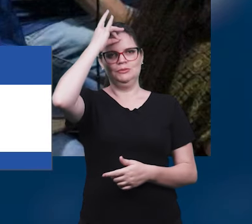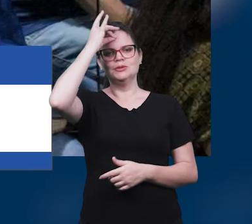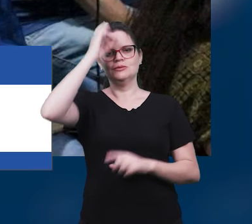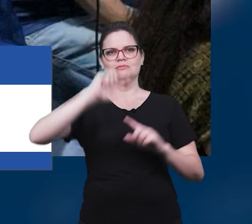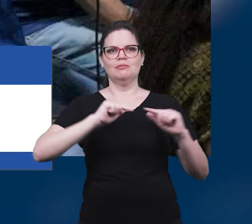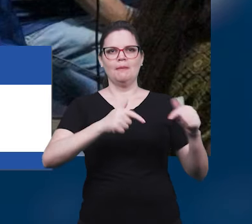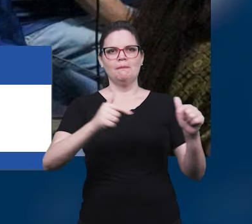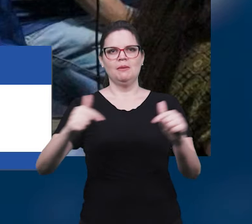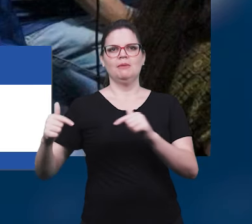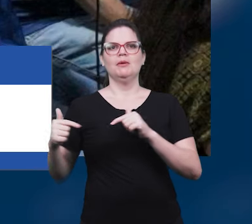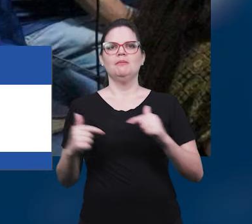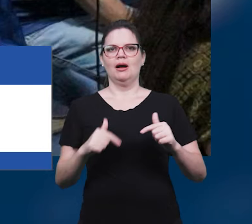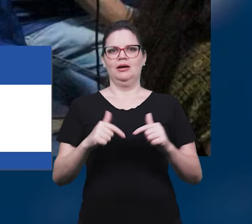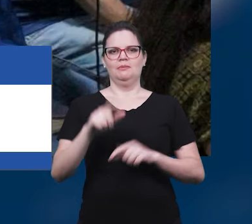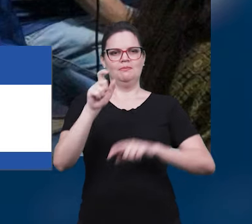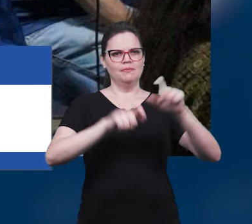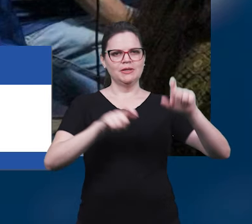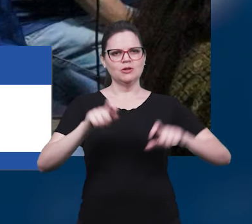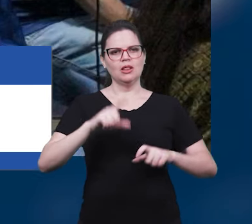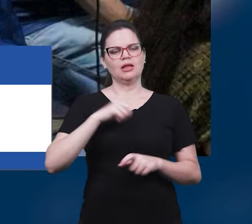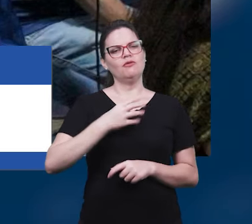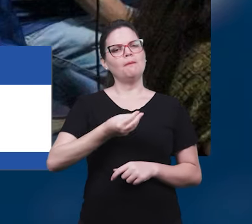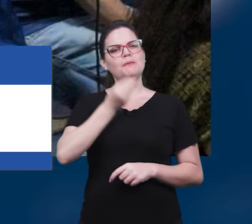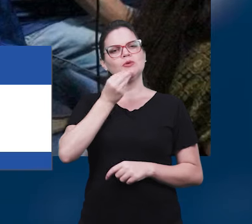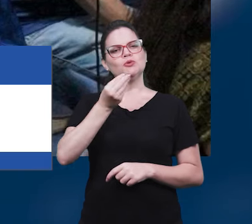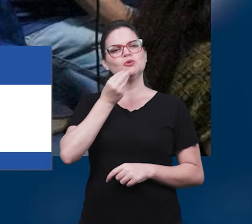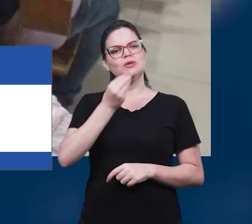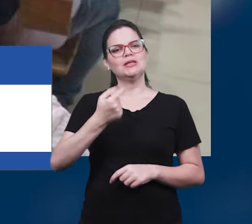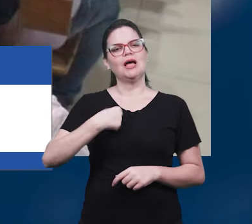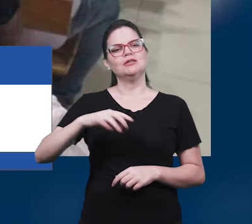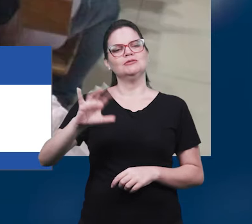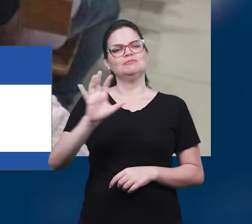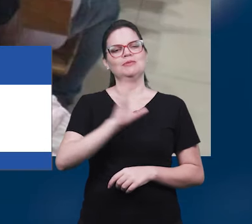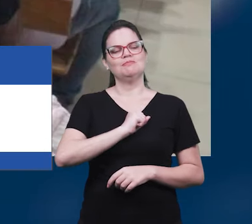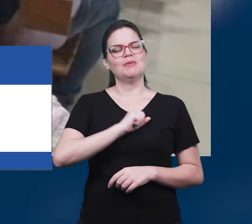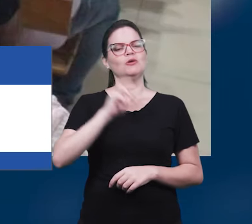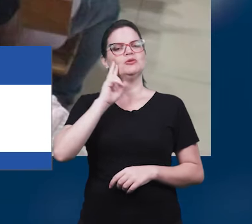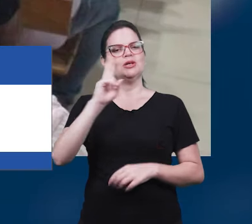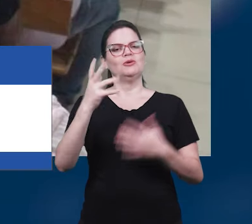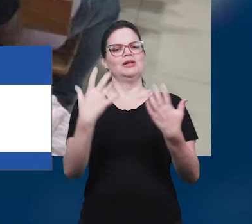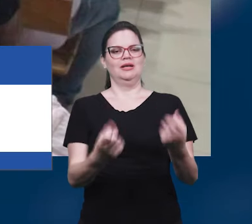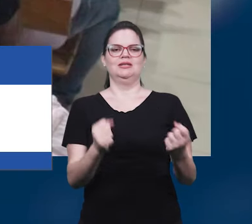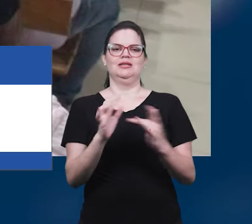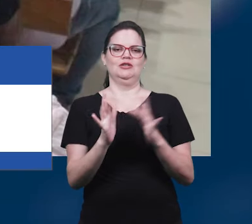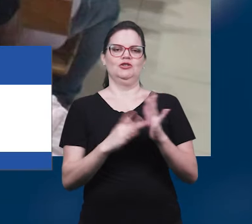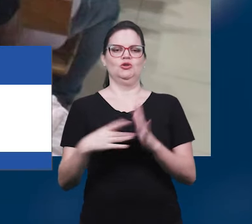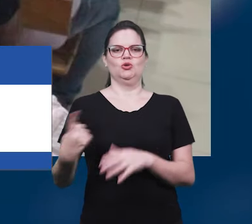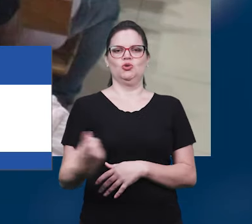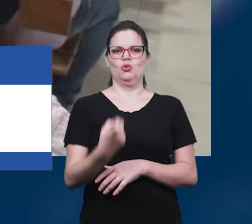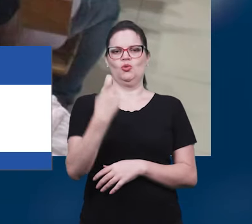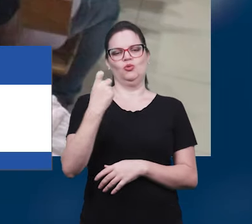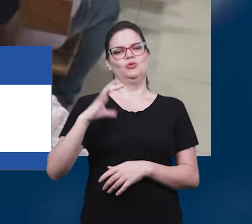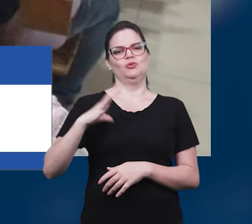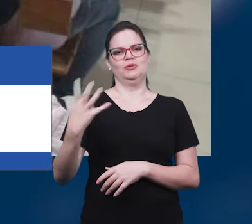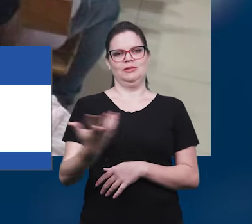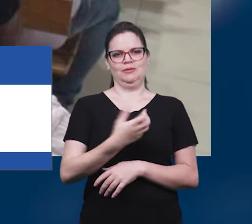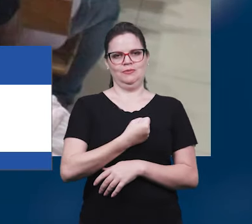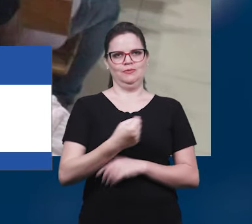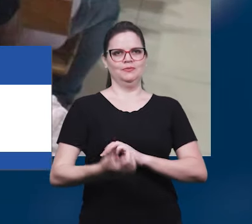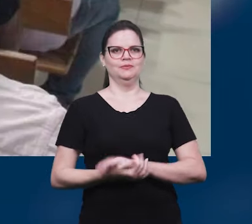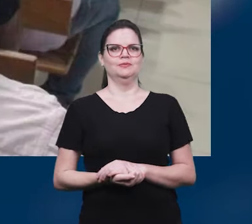Santo do Senhor e vidas tiveram a oportunidade de aceitar o senhor Jesus como seu único e